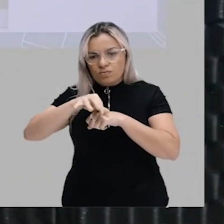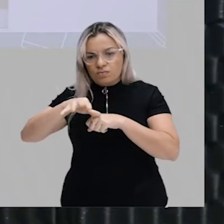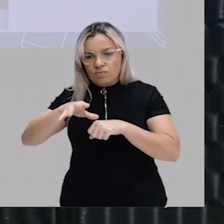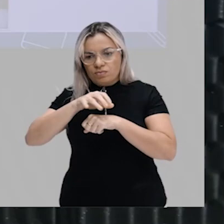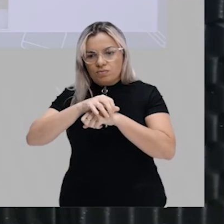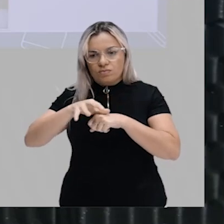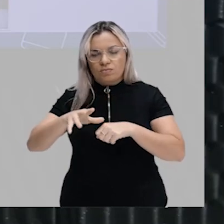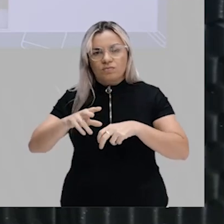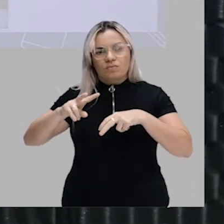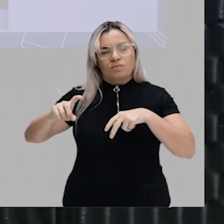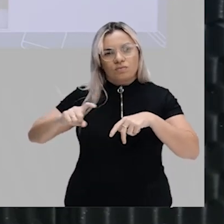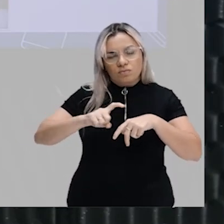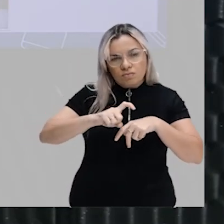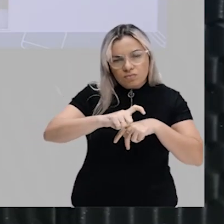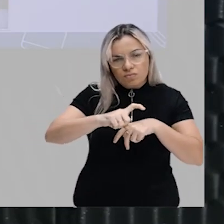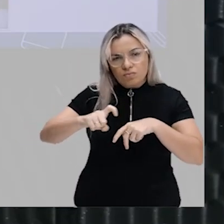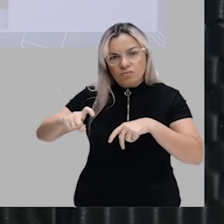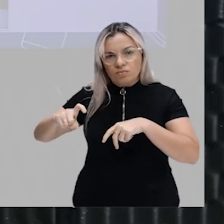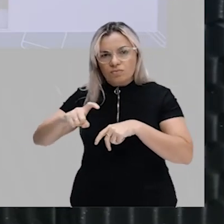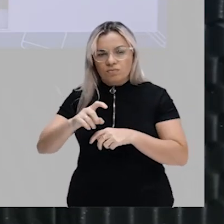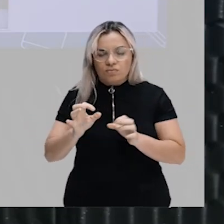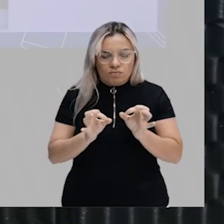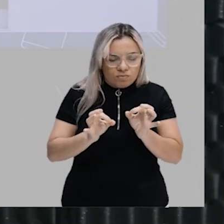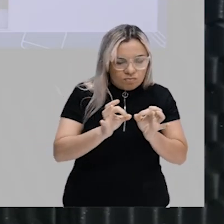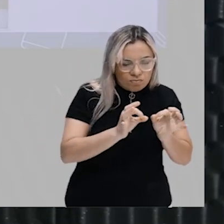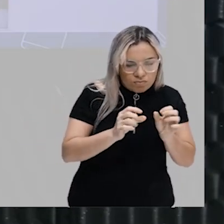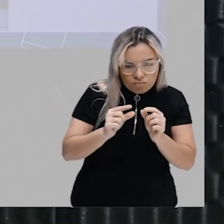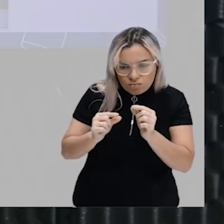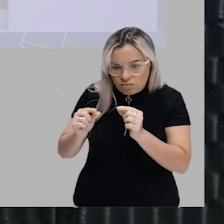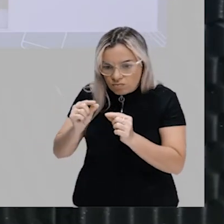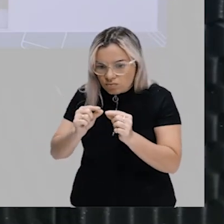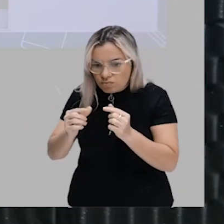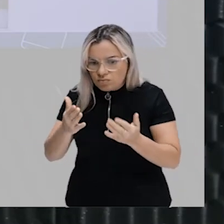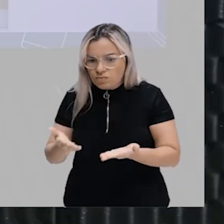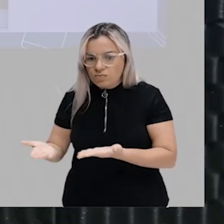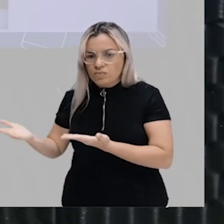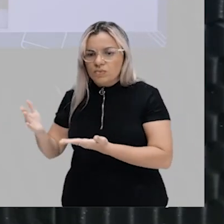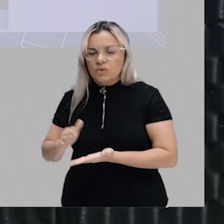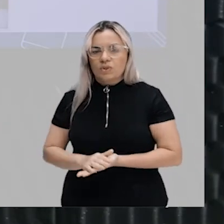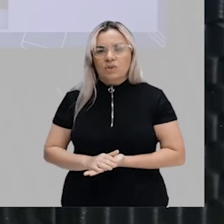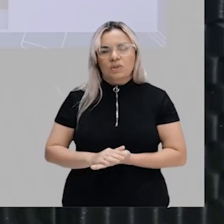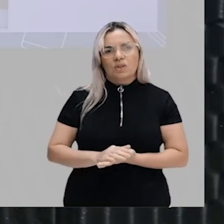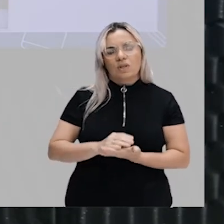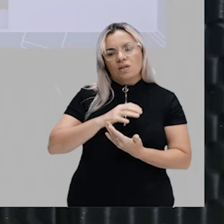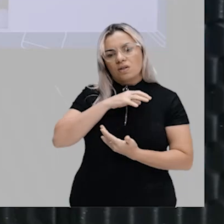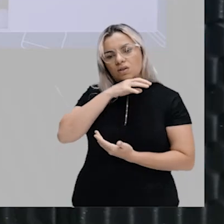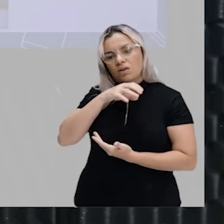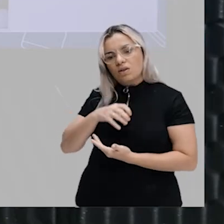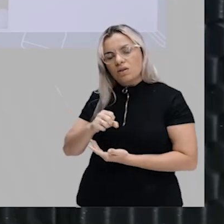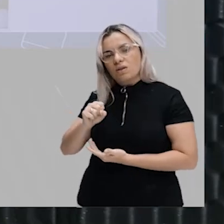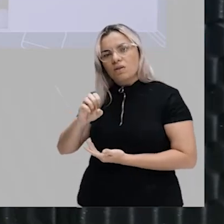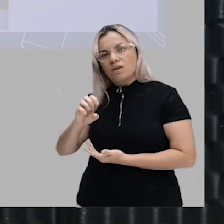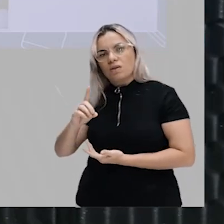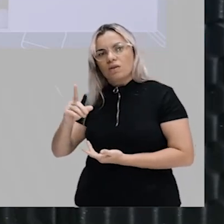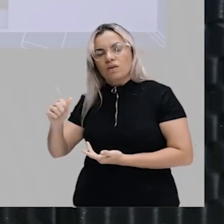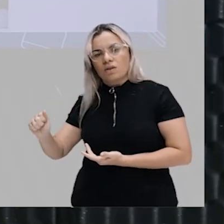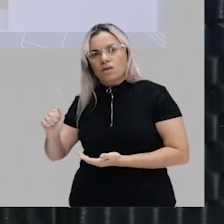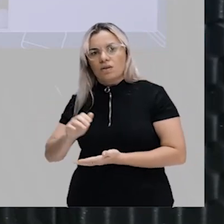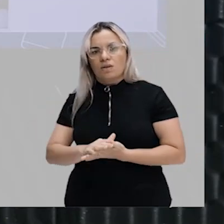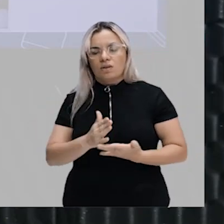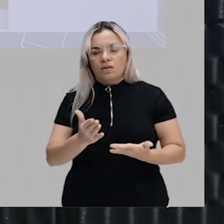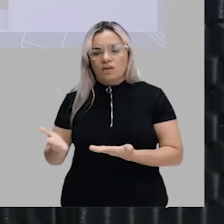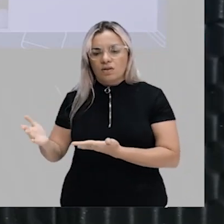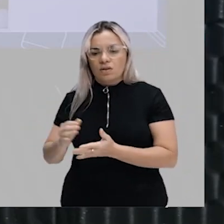naquelas larvas com micro-organismos, né? O que são esses bichos seda, pessoal? Você sabe que a seda ela é produzida por um